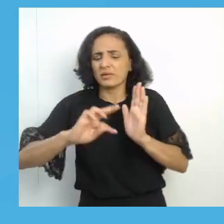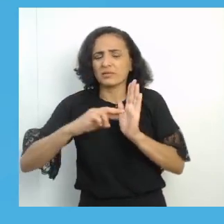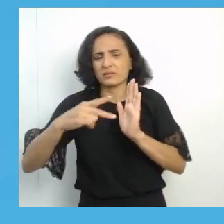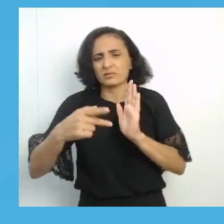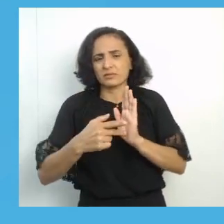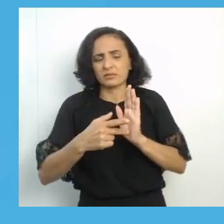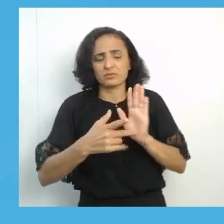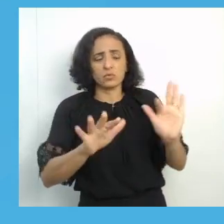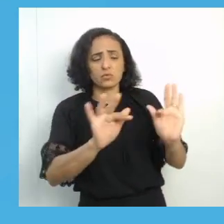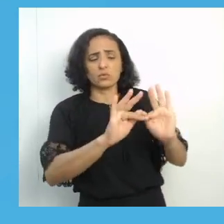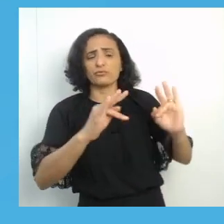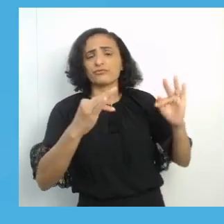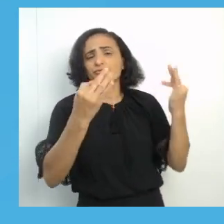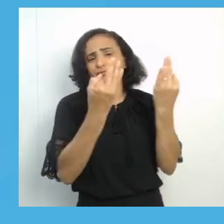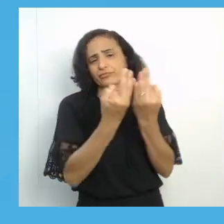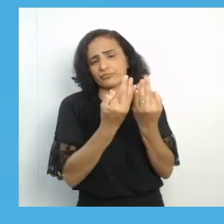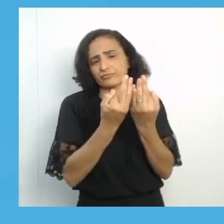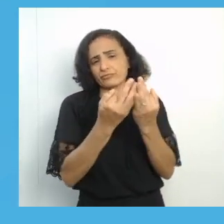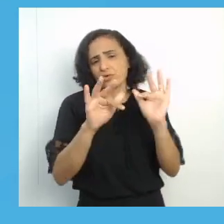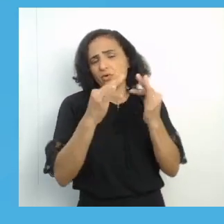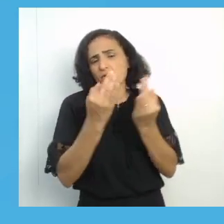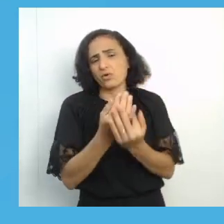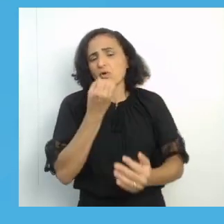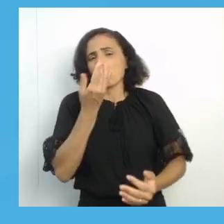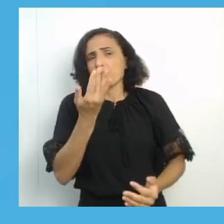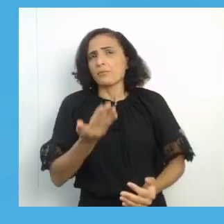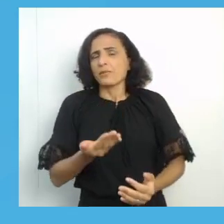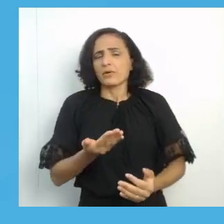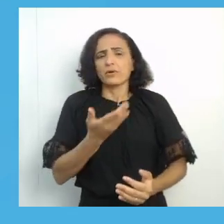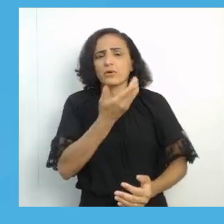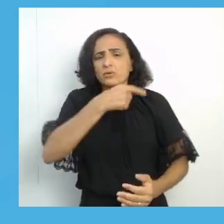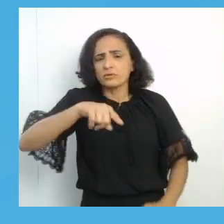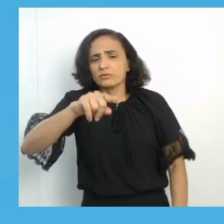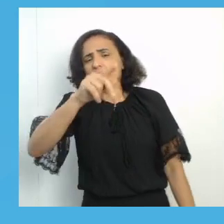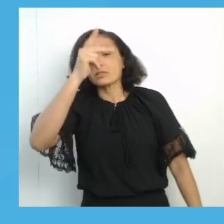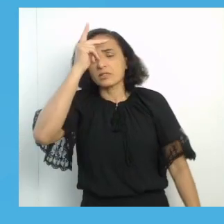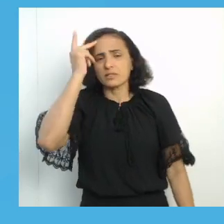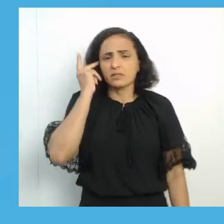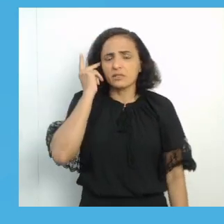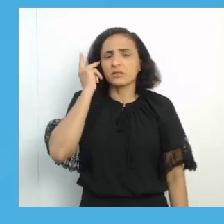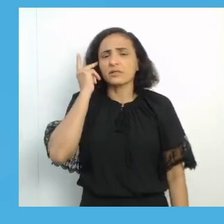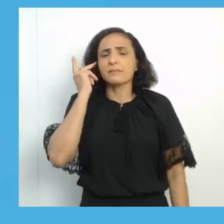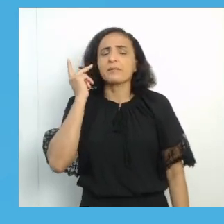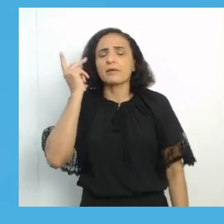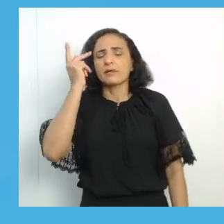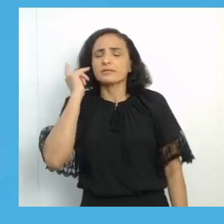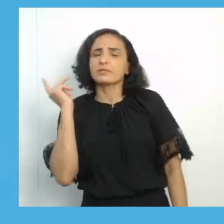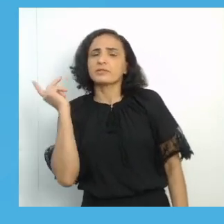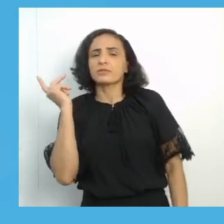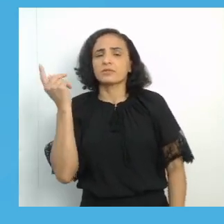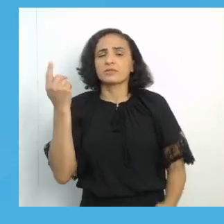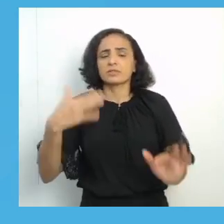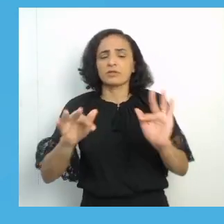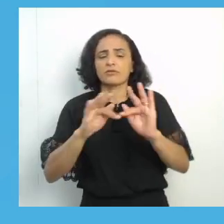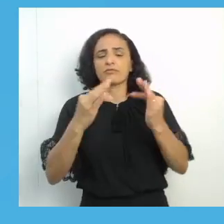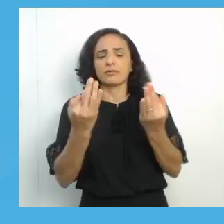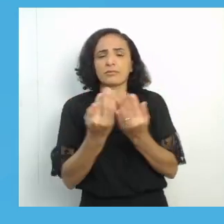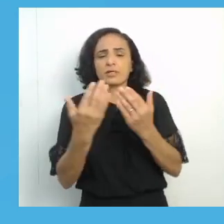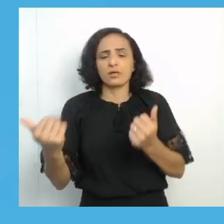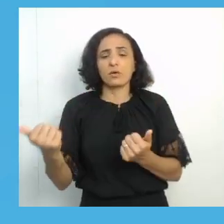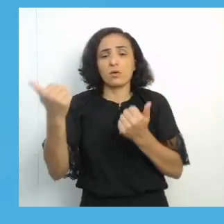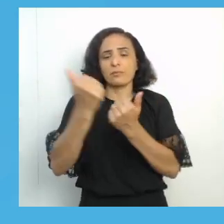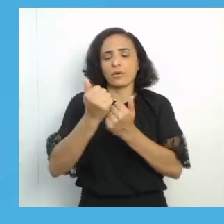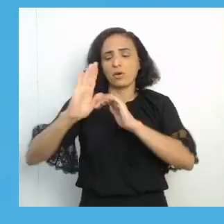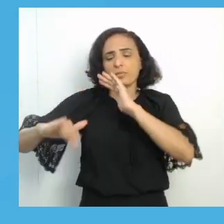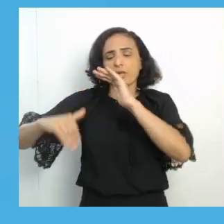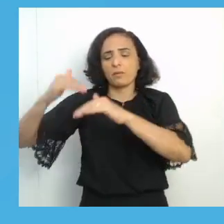familiar, o bom desempenho escolar, um vínculo com instituições, ou seja, clube, igreja, né?